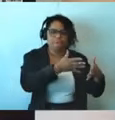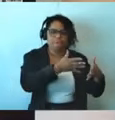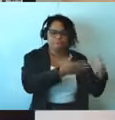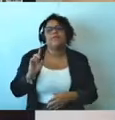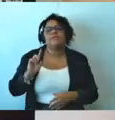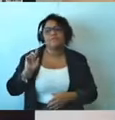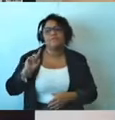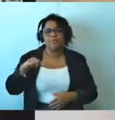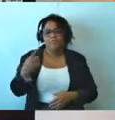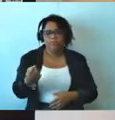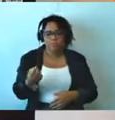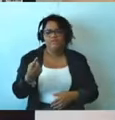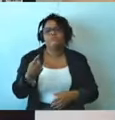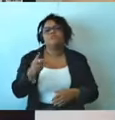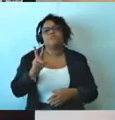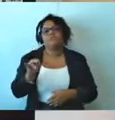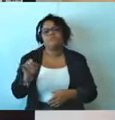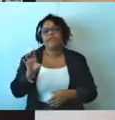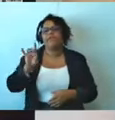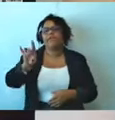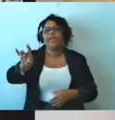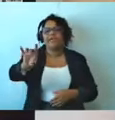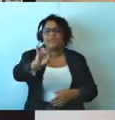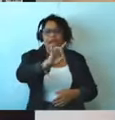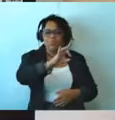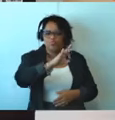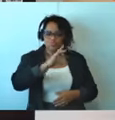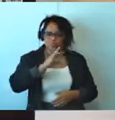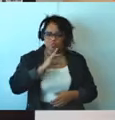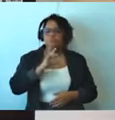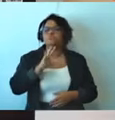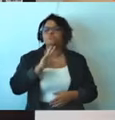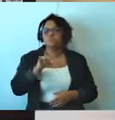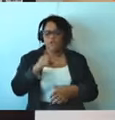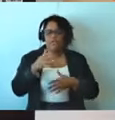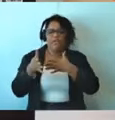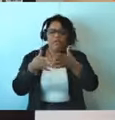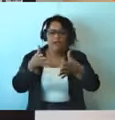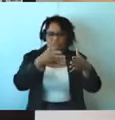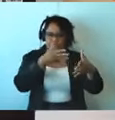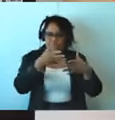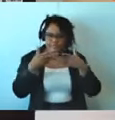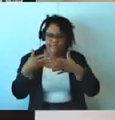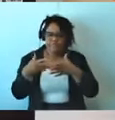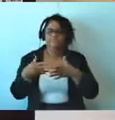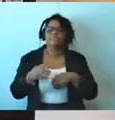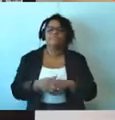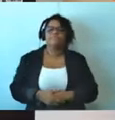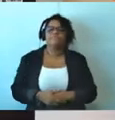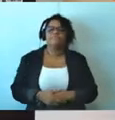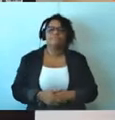a palavra para cada um de vocês à mesa. Nós vamos começar as falas